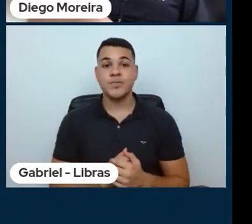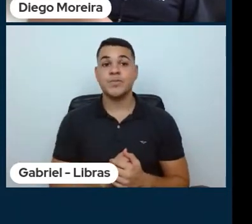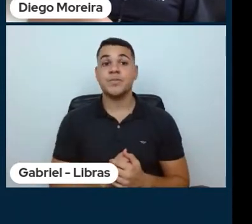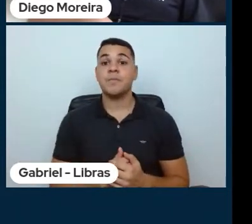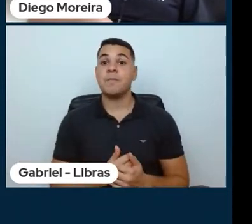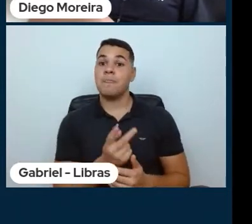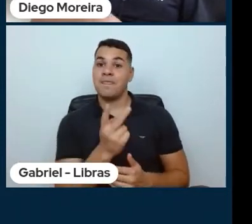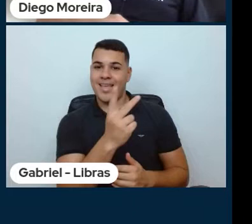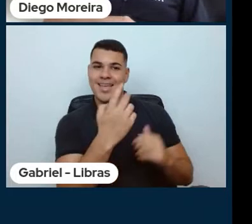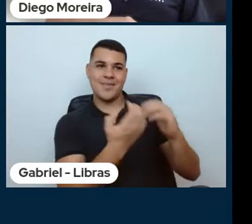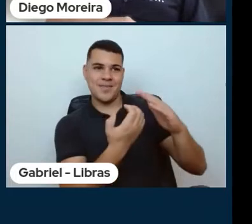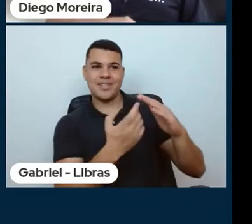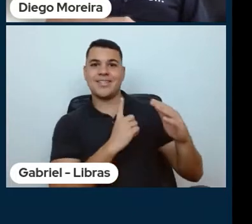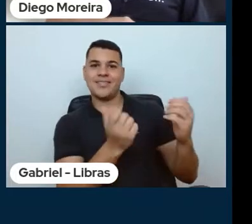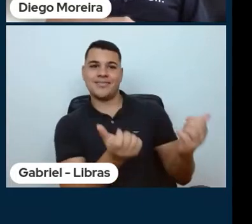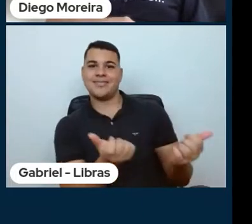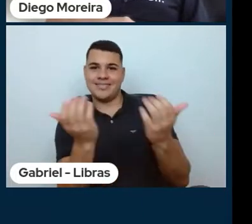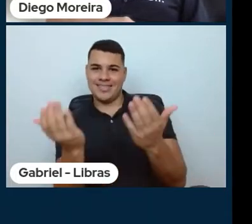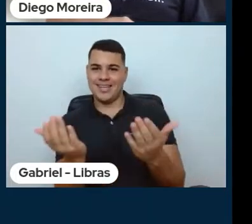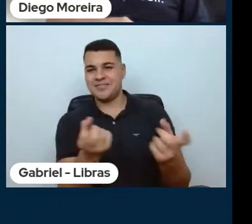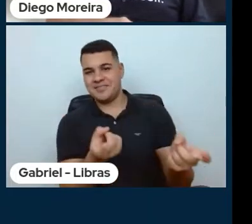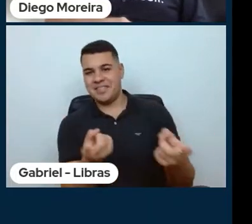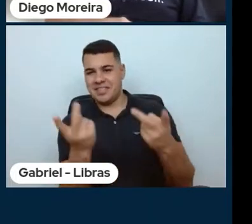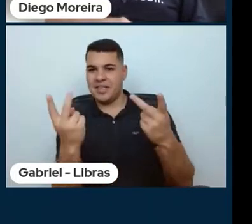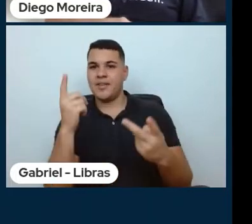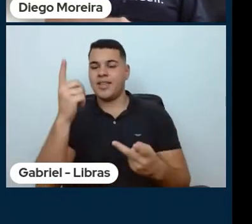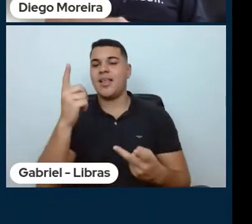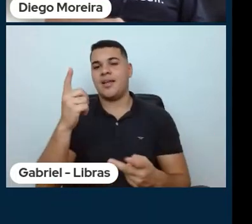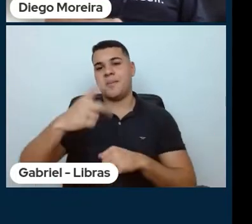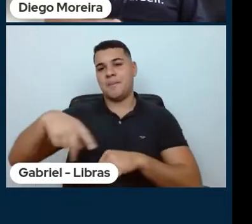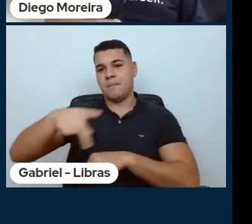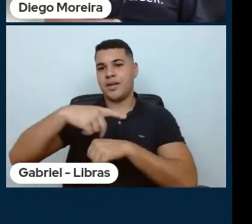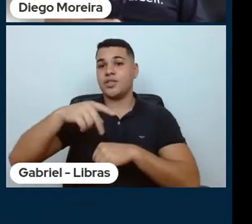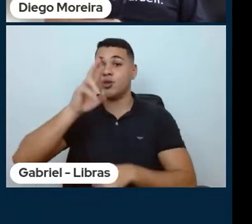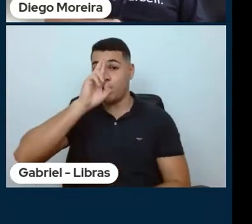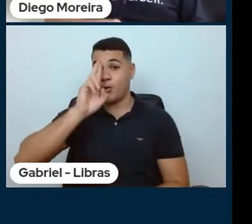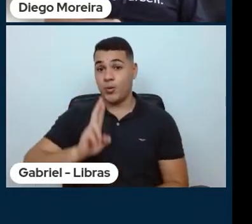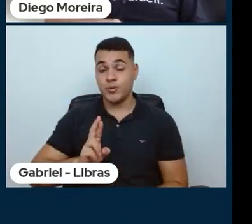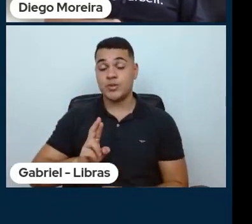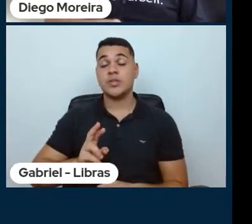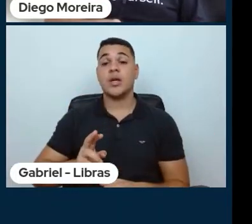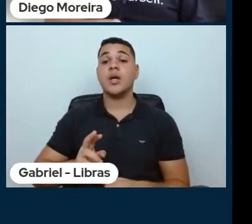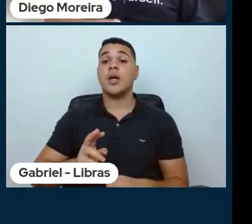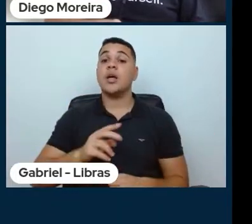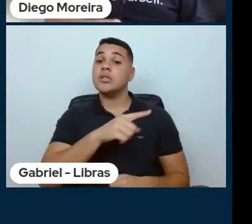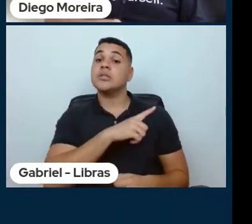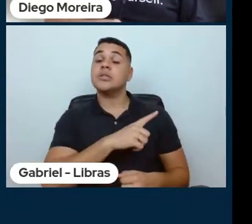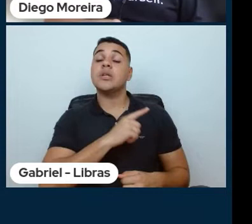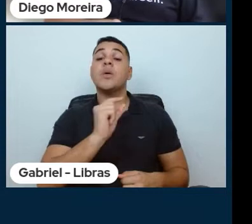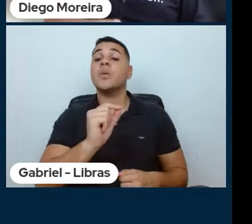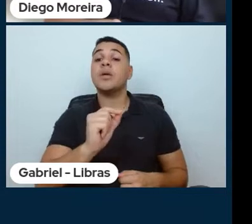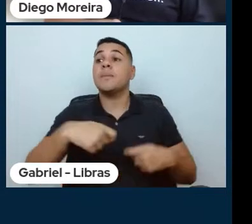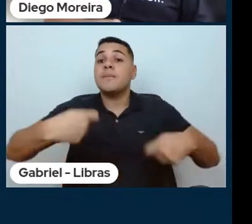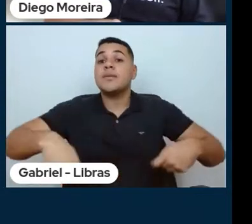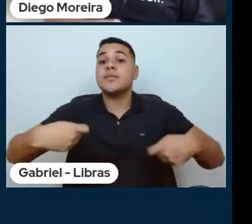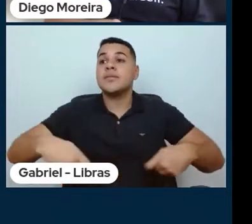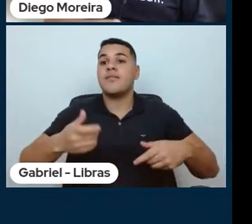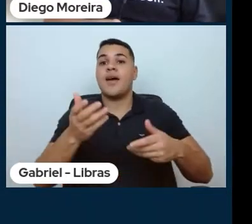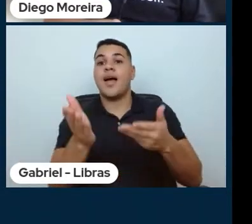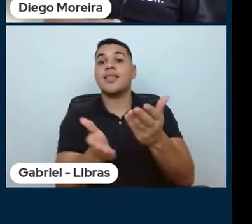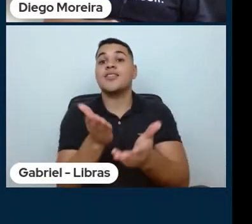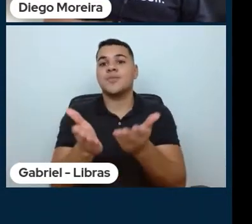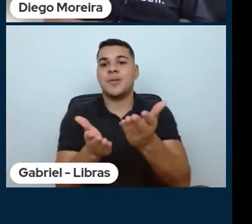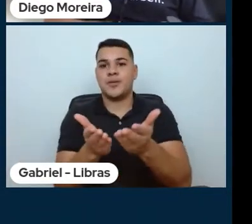ele tinha uma pessoa, né, tanto para fazer o atendimento específico para fazer o